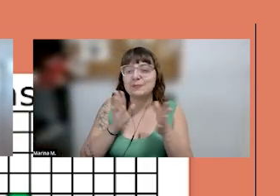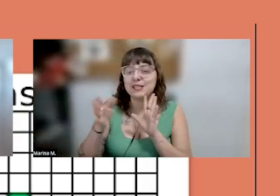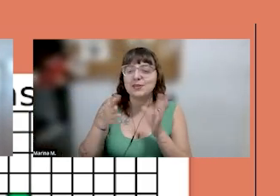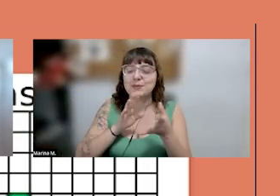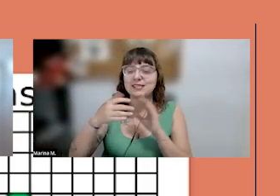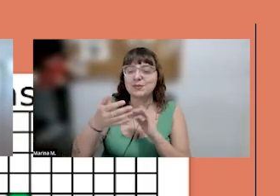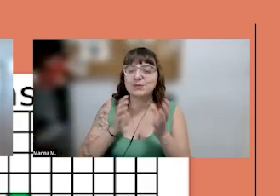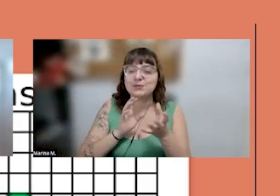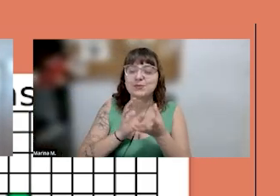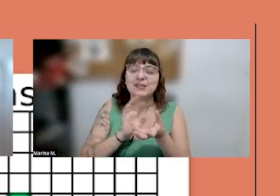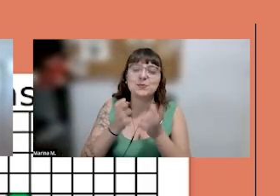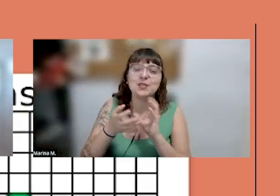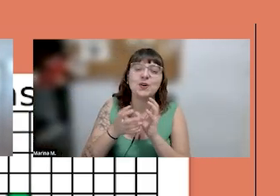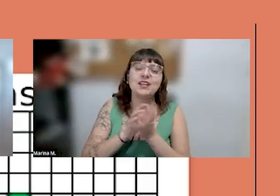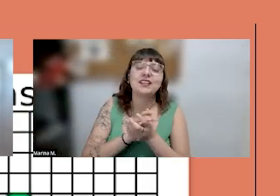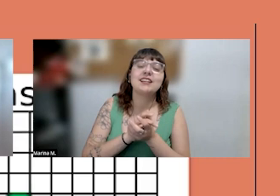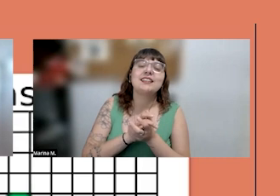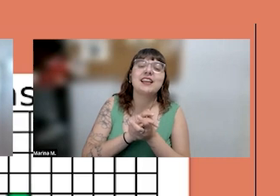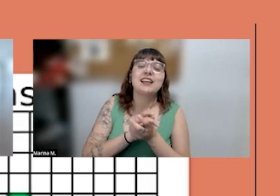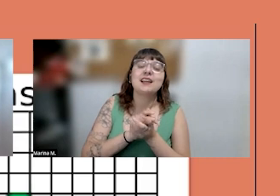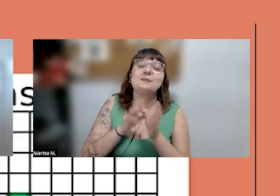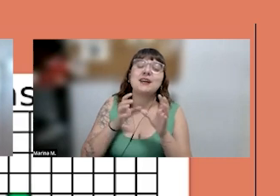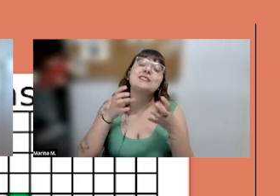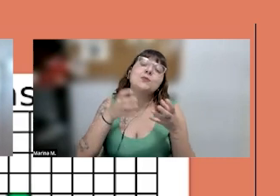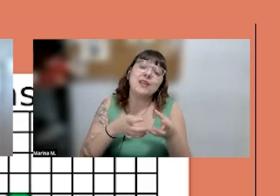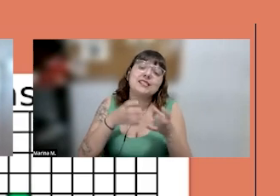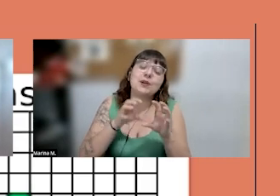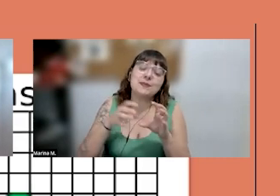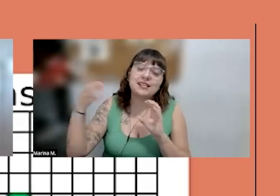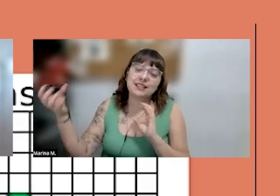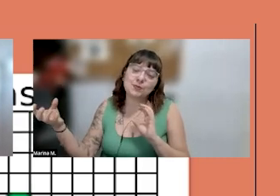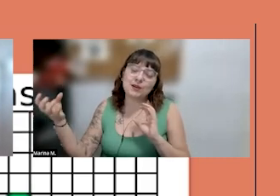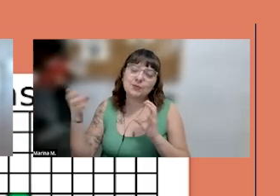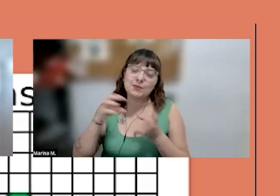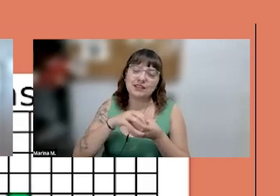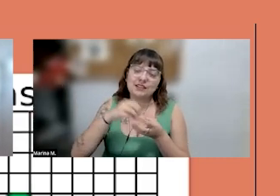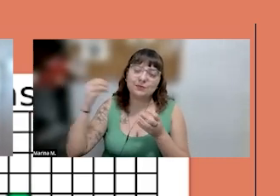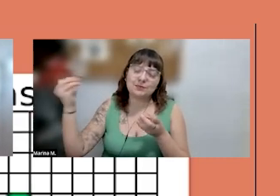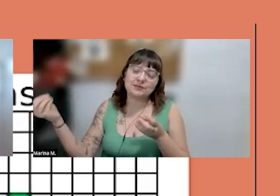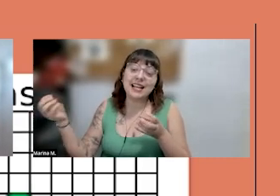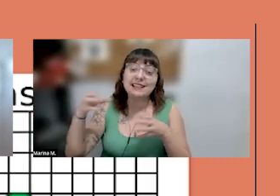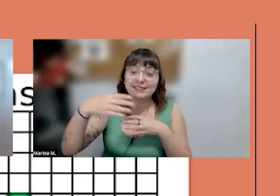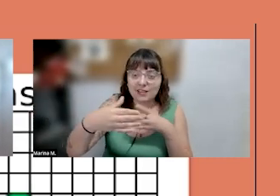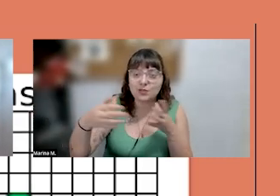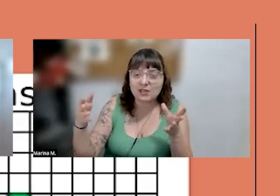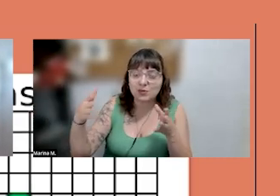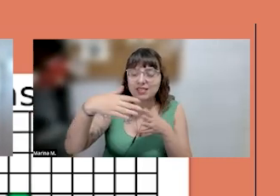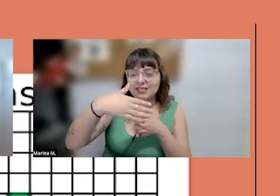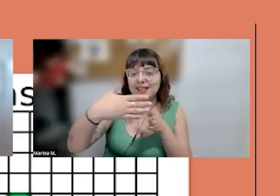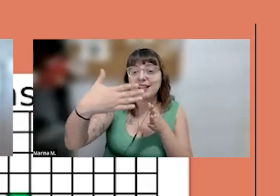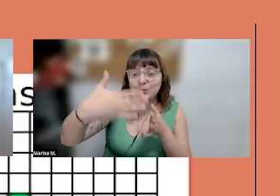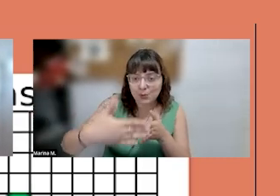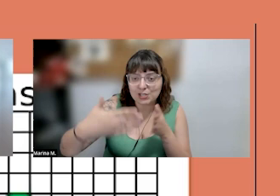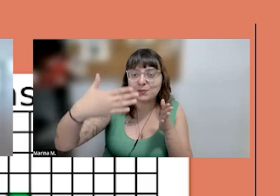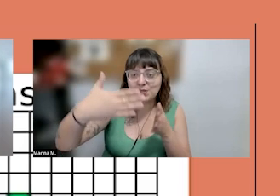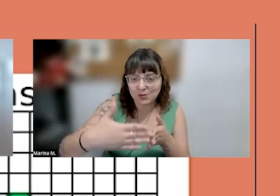drone, esse pixel representa um espaço menor, né? Mas o pixel representa ele tem dimensões,